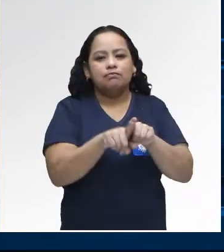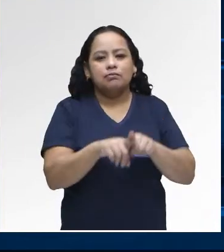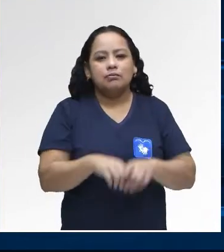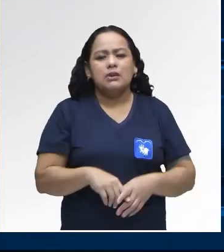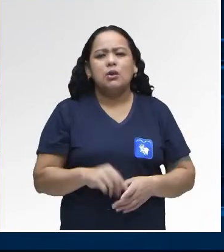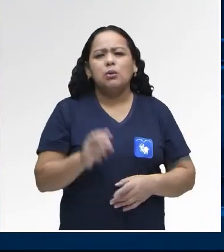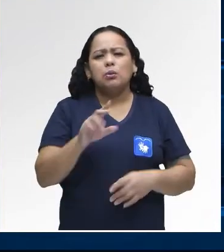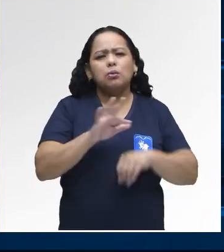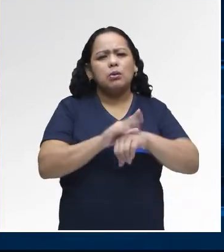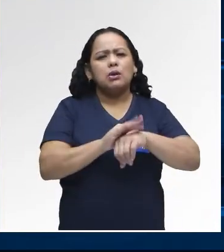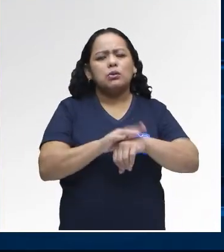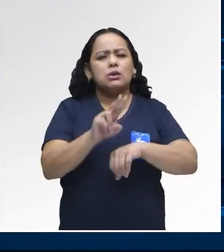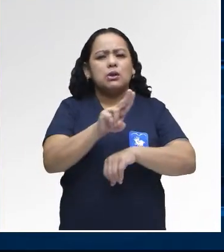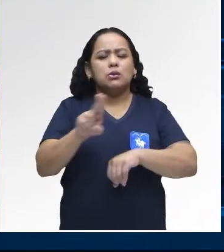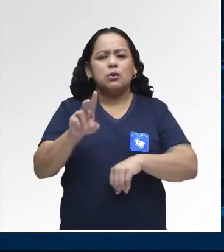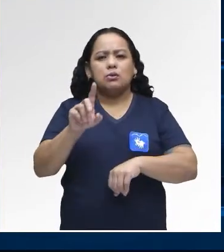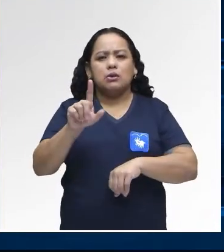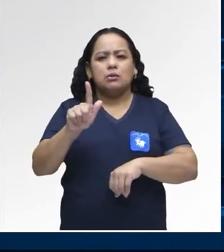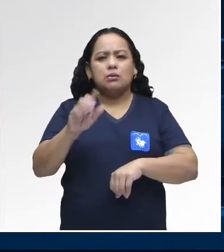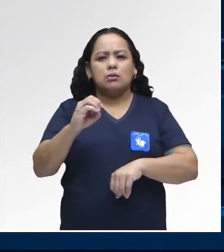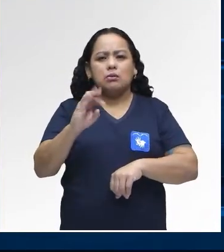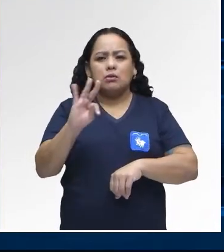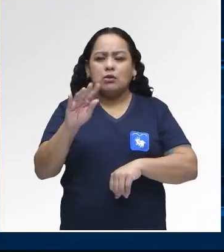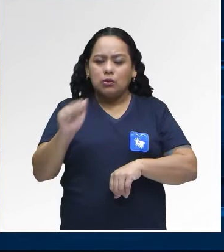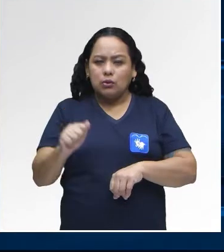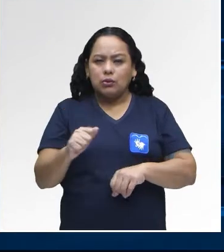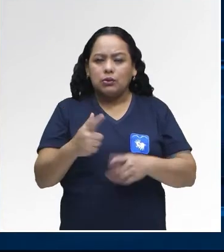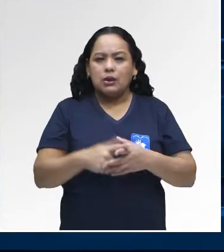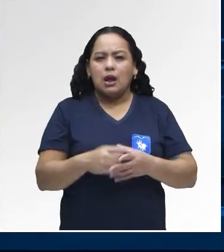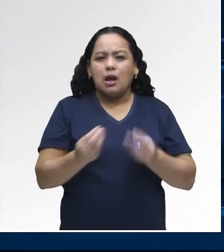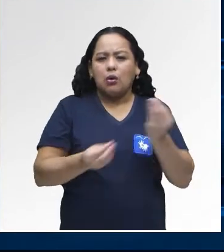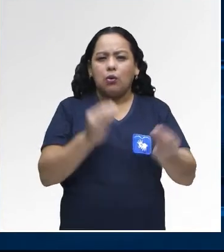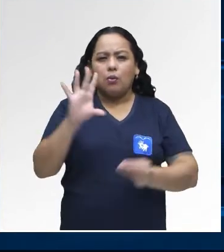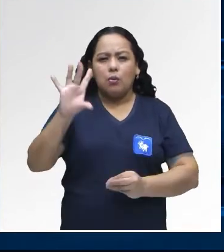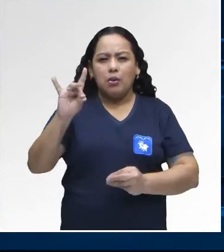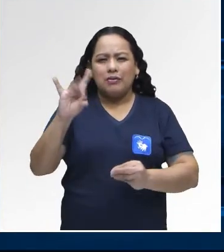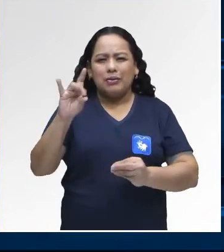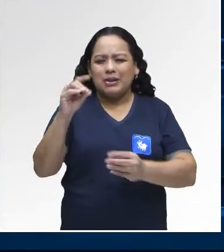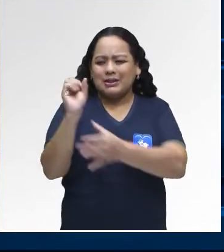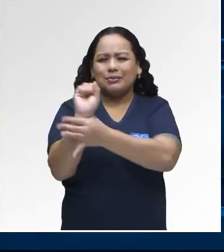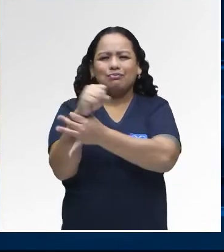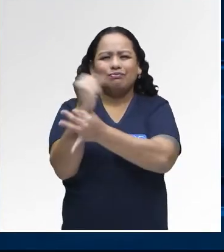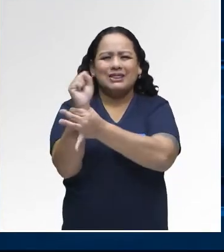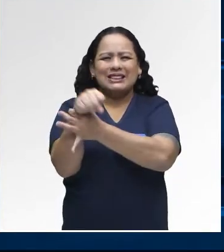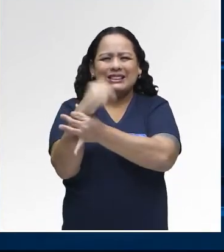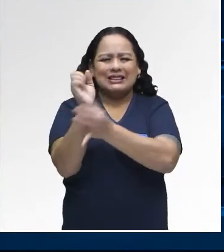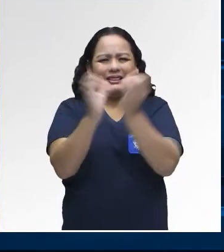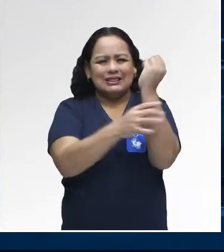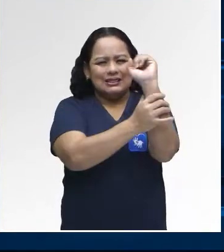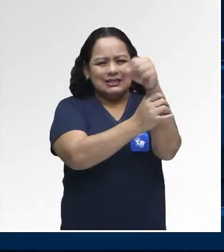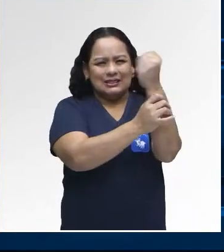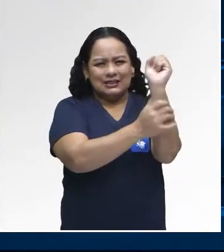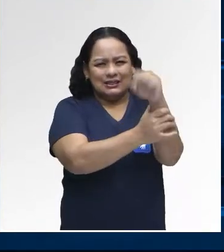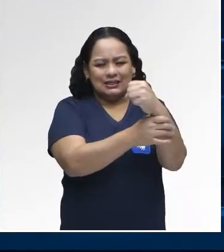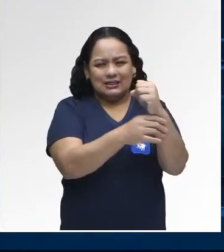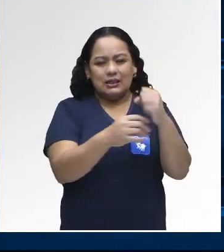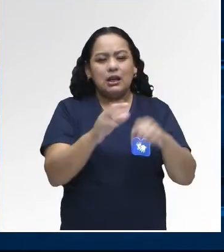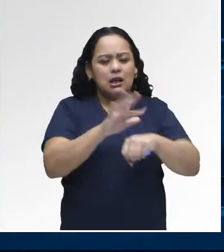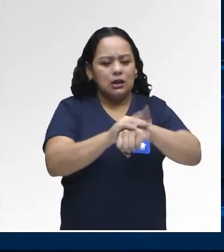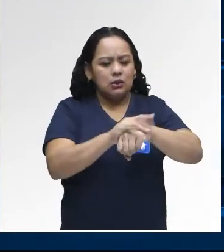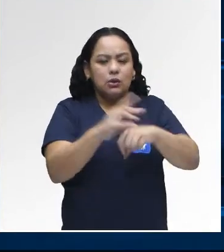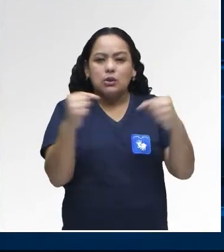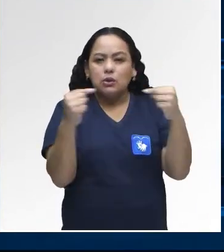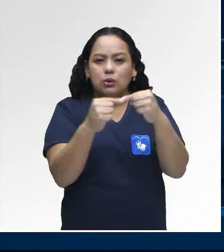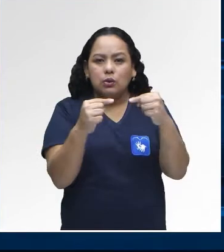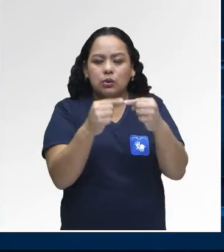gota é uma doença, gente, que causa inflamação nas articulações. Essa doença ela está relacionada